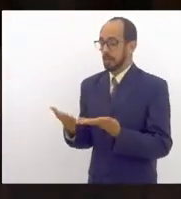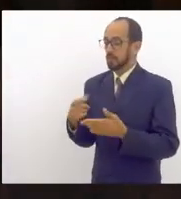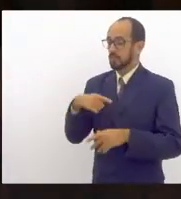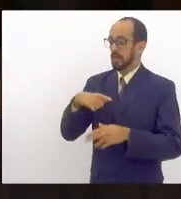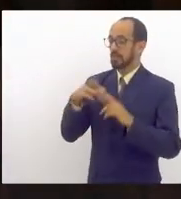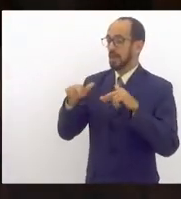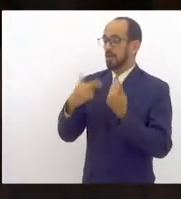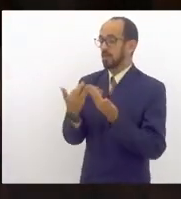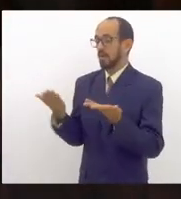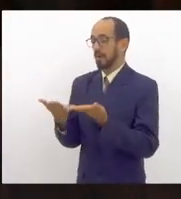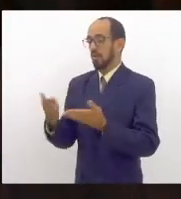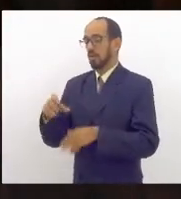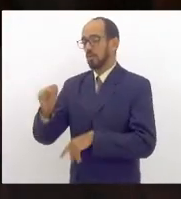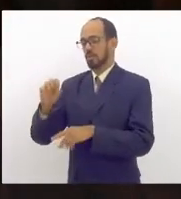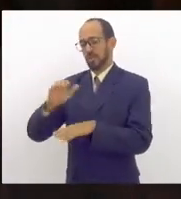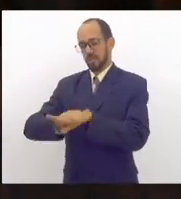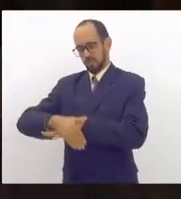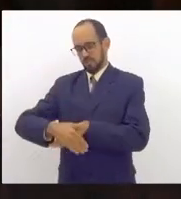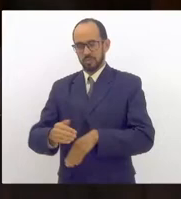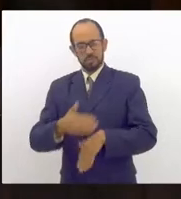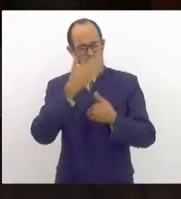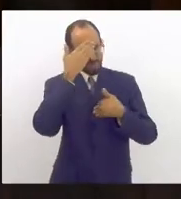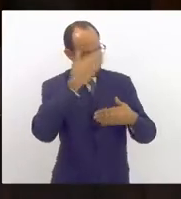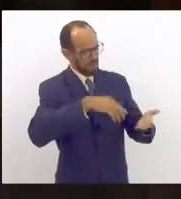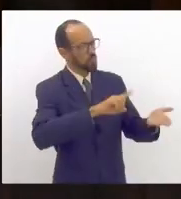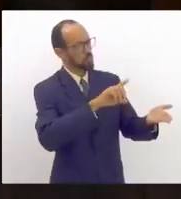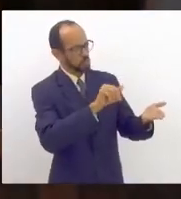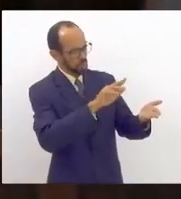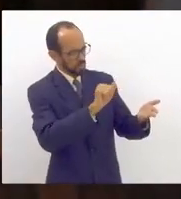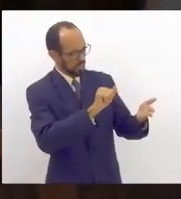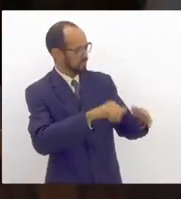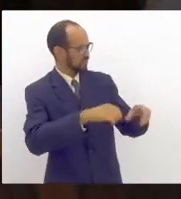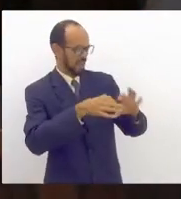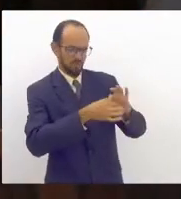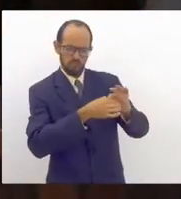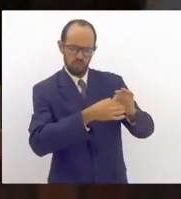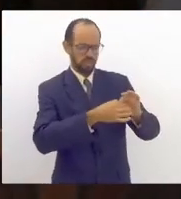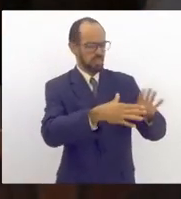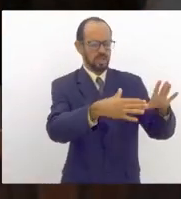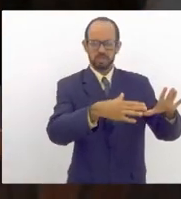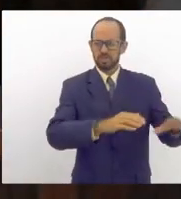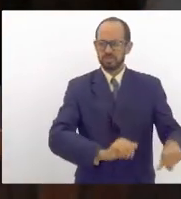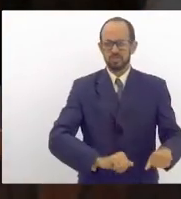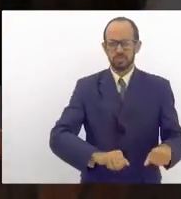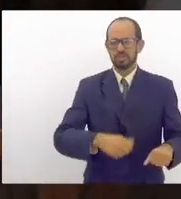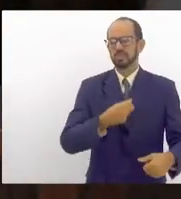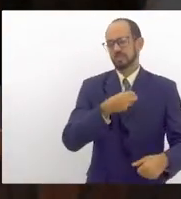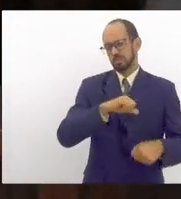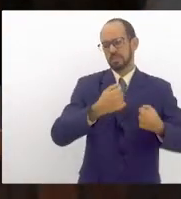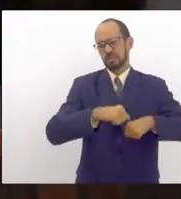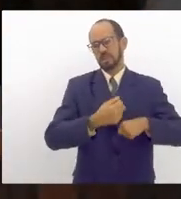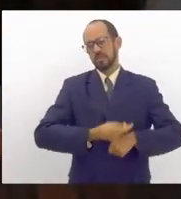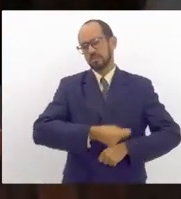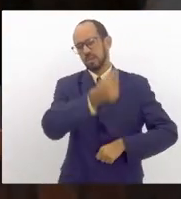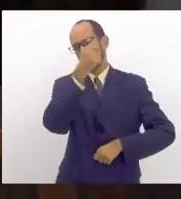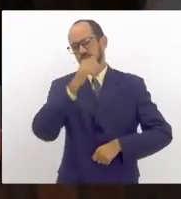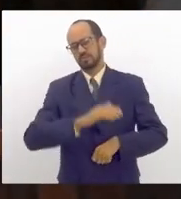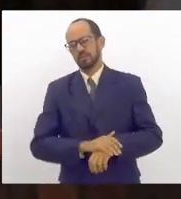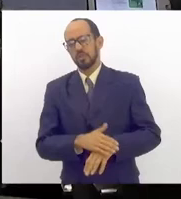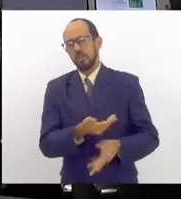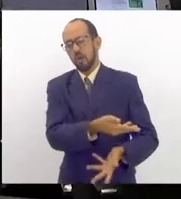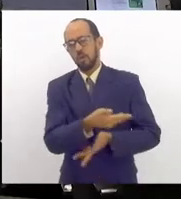agora às 8:00 da noite gente Obrigada Duda Pode ficar à vontade eu sei como é isso pode ficar à vontade quando você precisar se retirar Quero